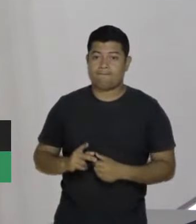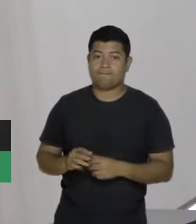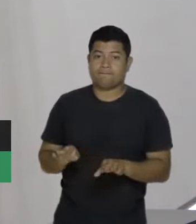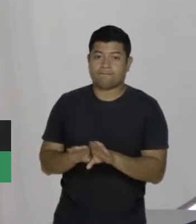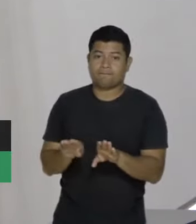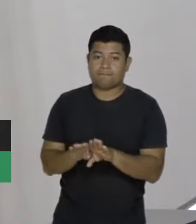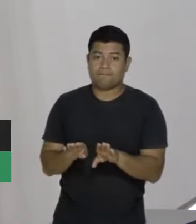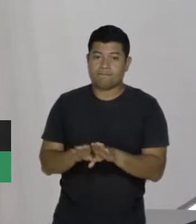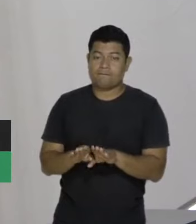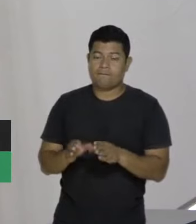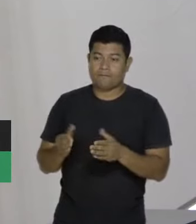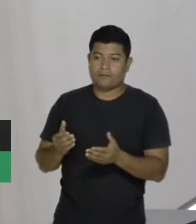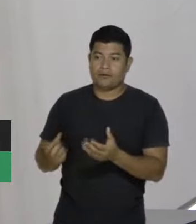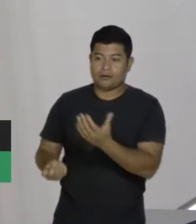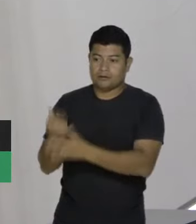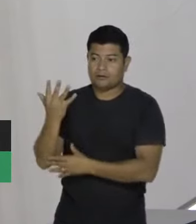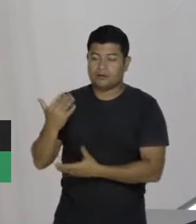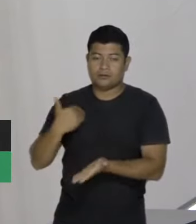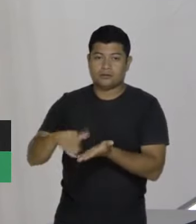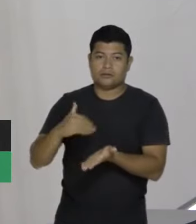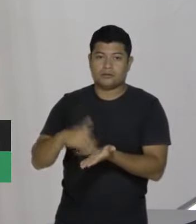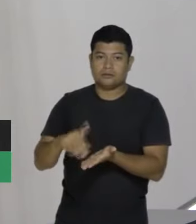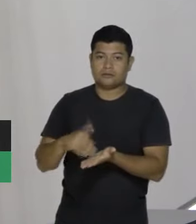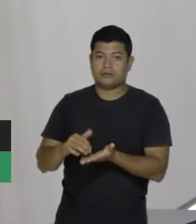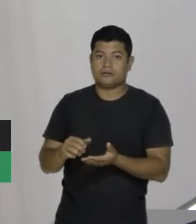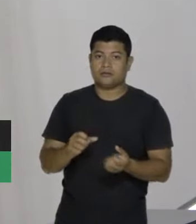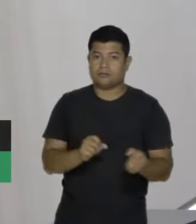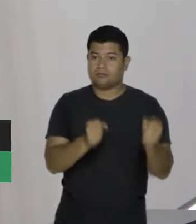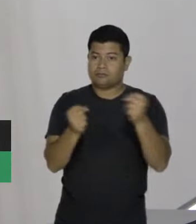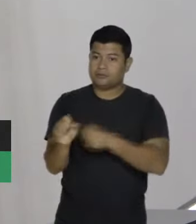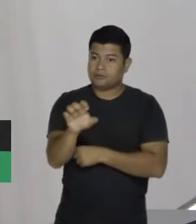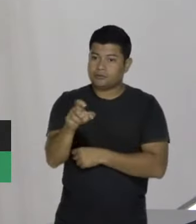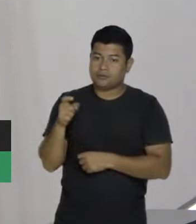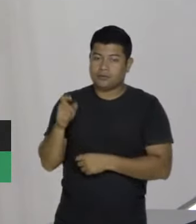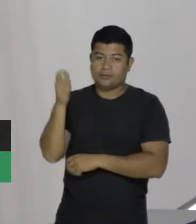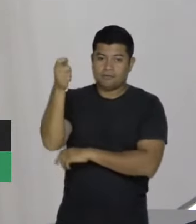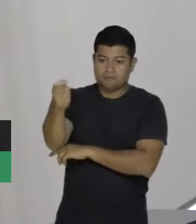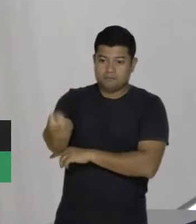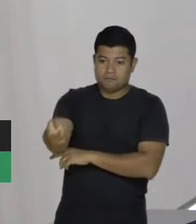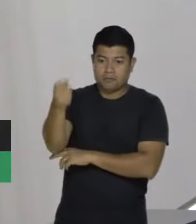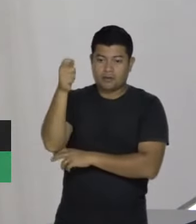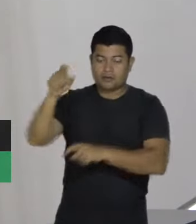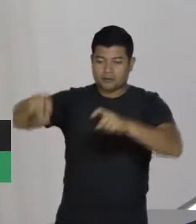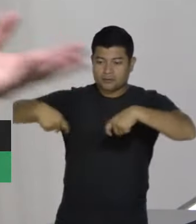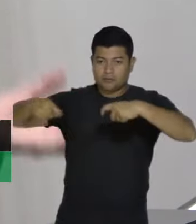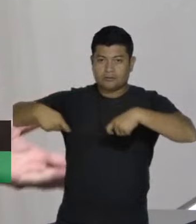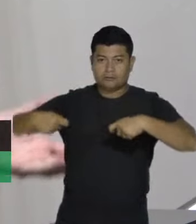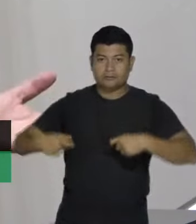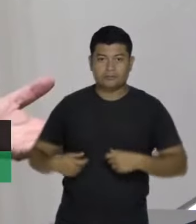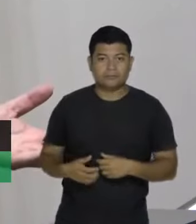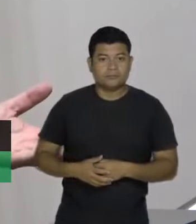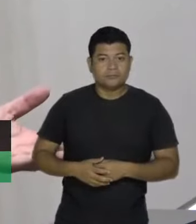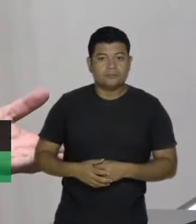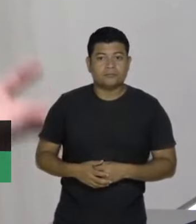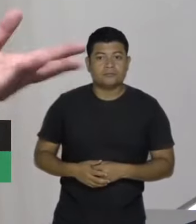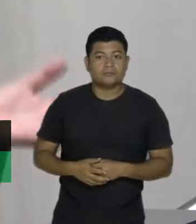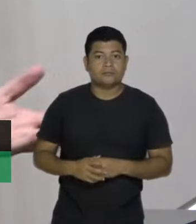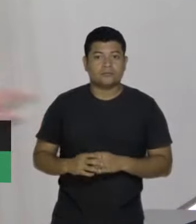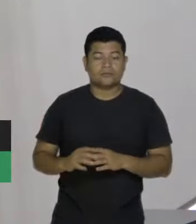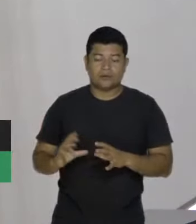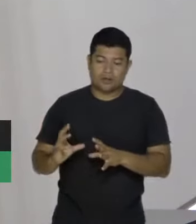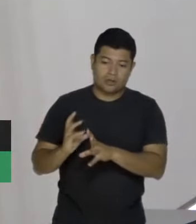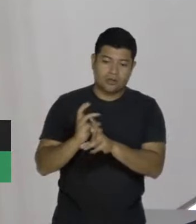a Secretaria Executiva de Pesca e Agricultura. Somando-se, como